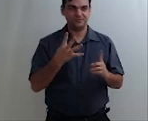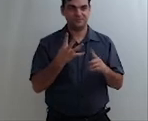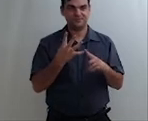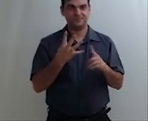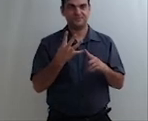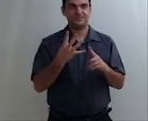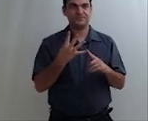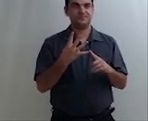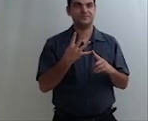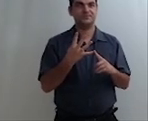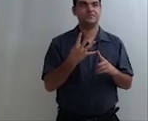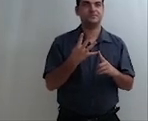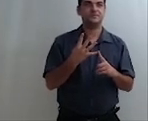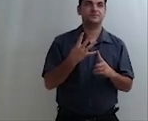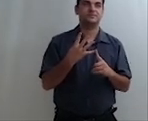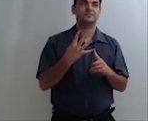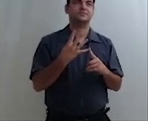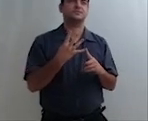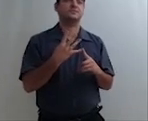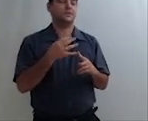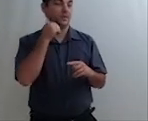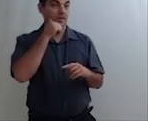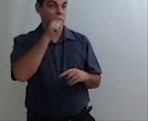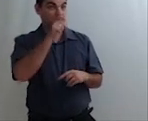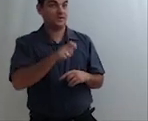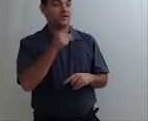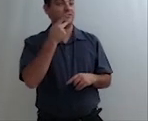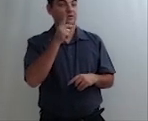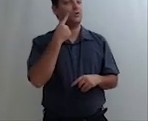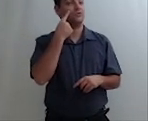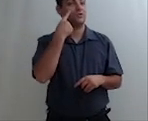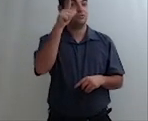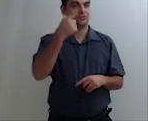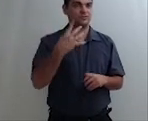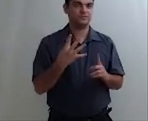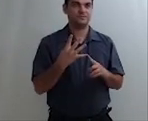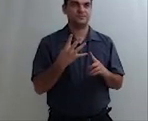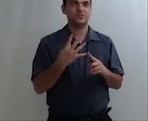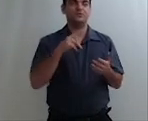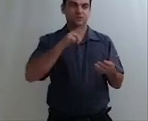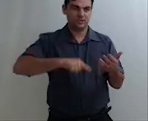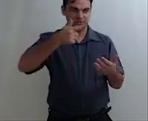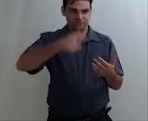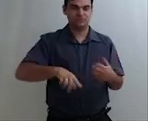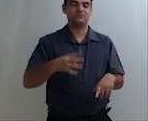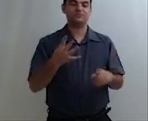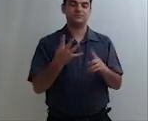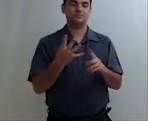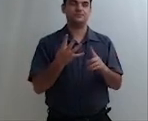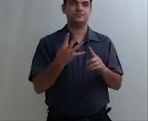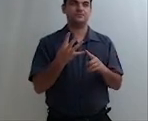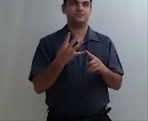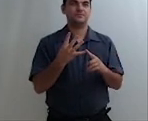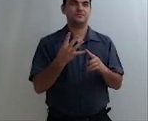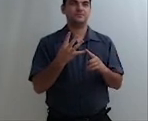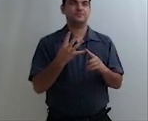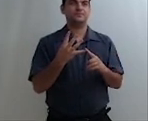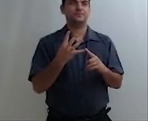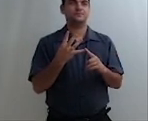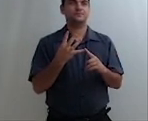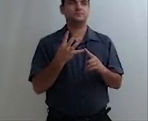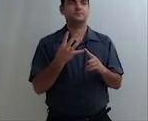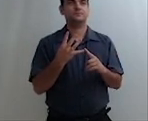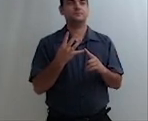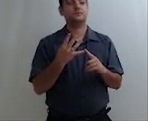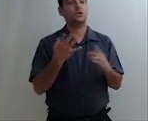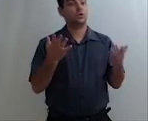argumento exposto na decisão combatida que eu peço vé para vocês para ler mais uma vez é que ela fala no